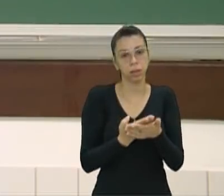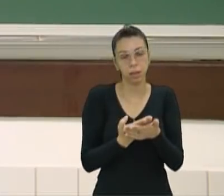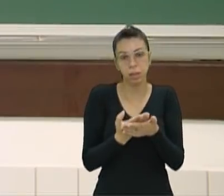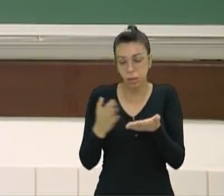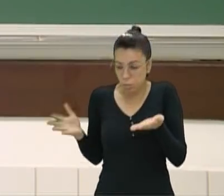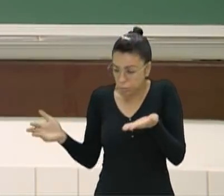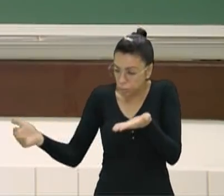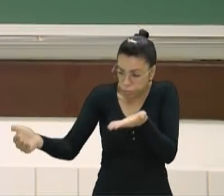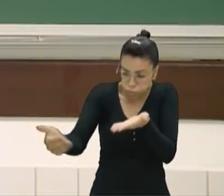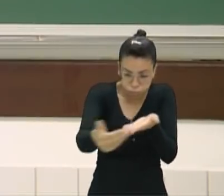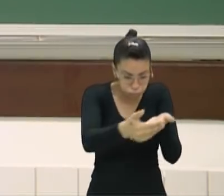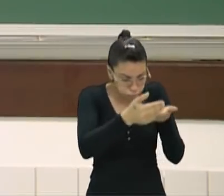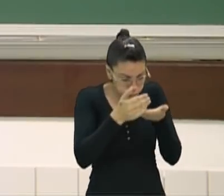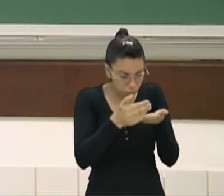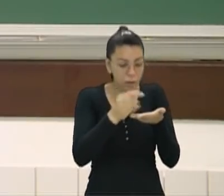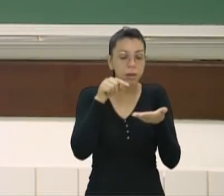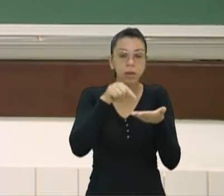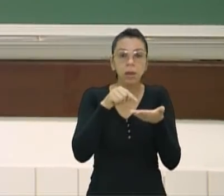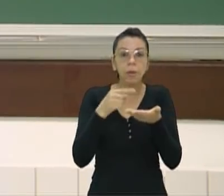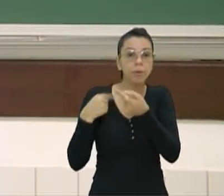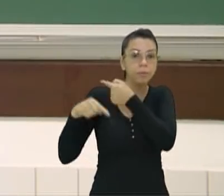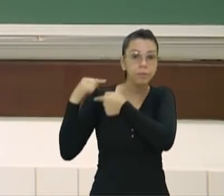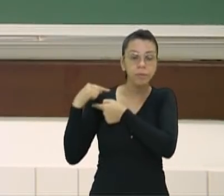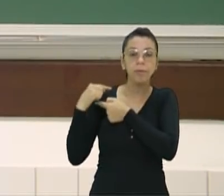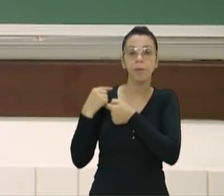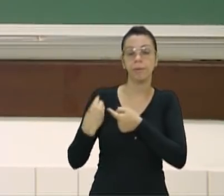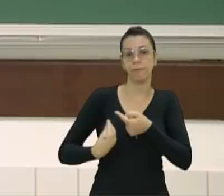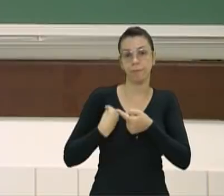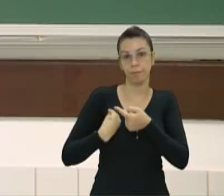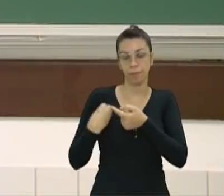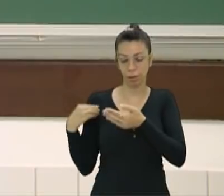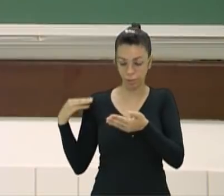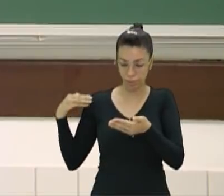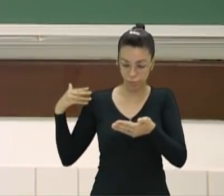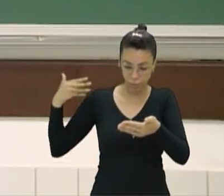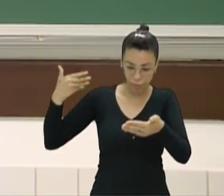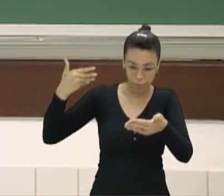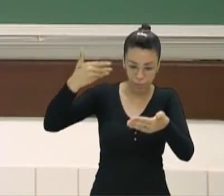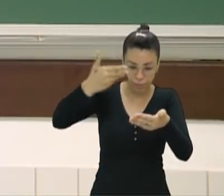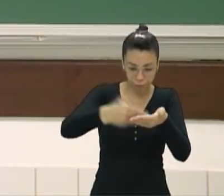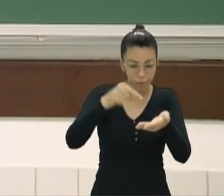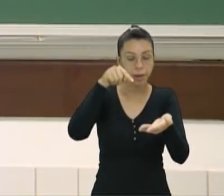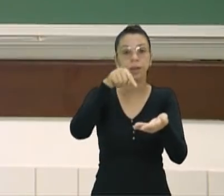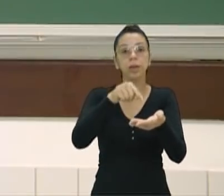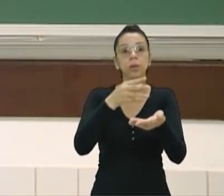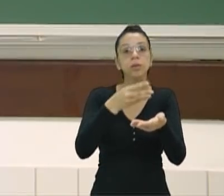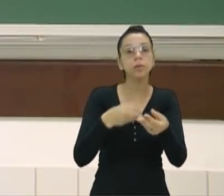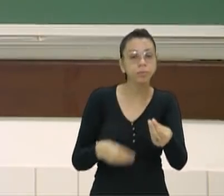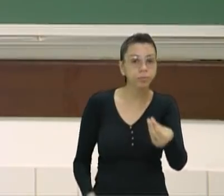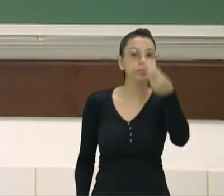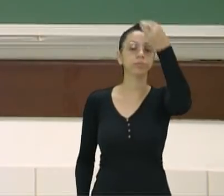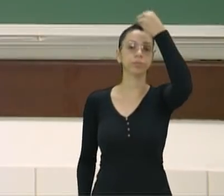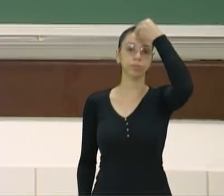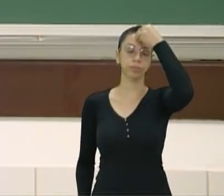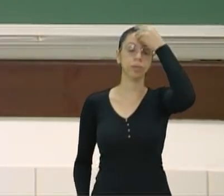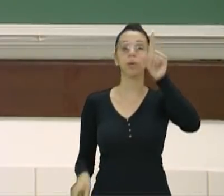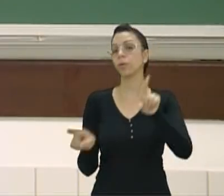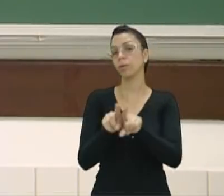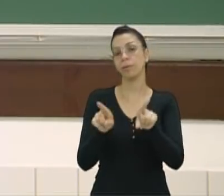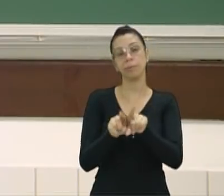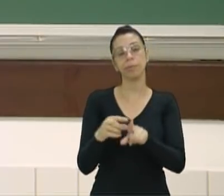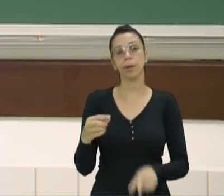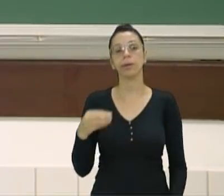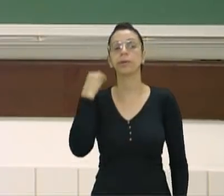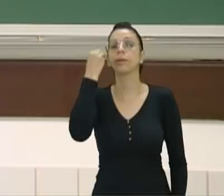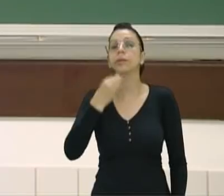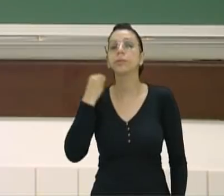nossos antepassados viveram e que chegou até nós de algum jeito, que estão nos livros, nos filmes, ou até mesmo naquilo que nos falaram, ou até mesmo